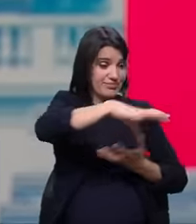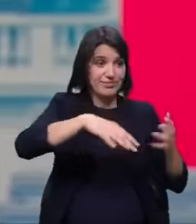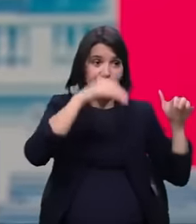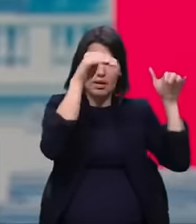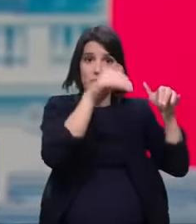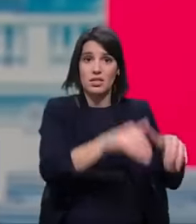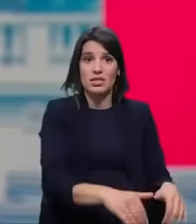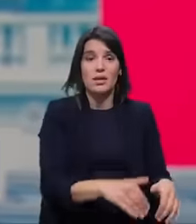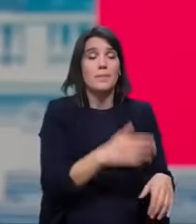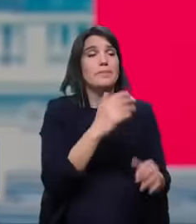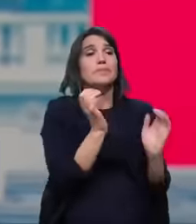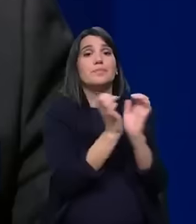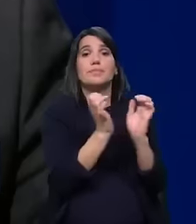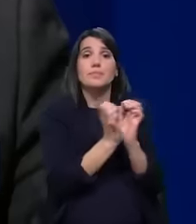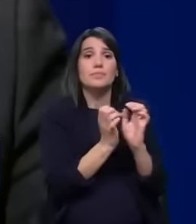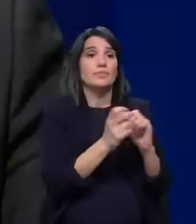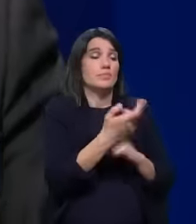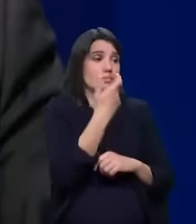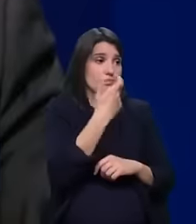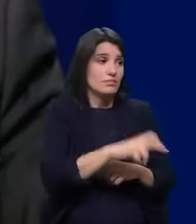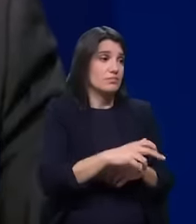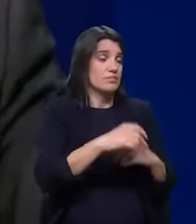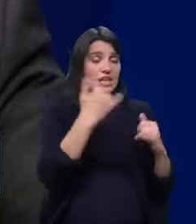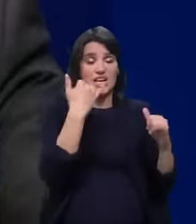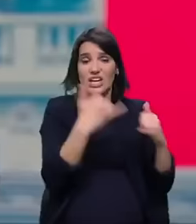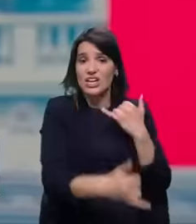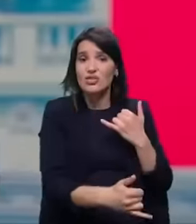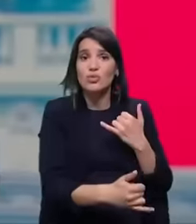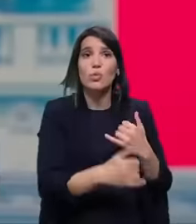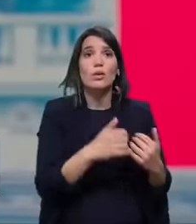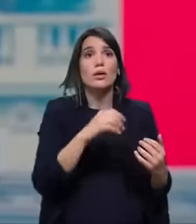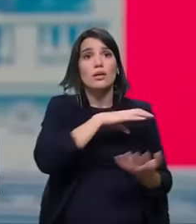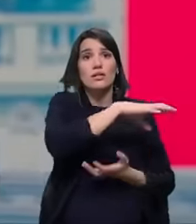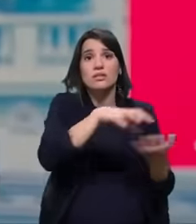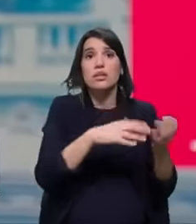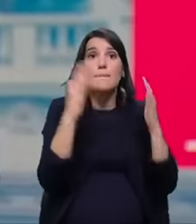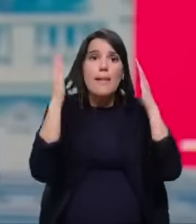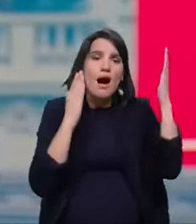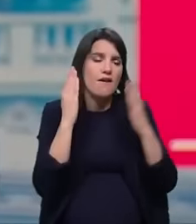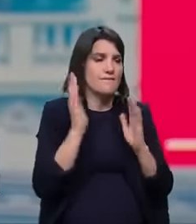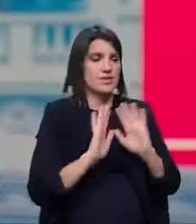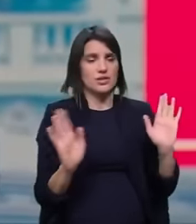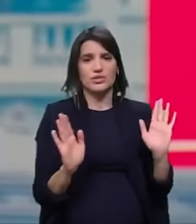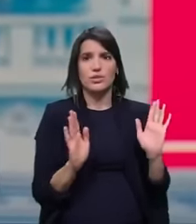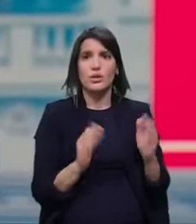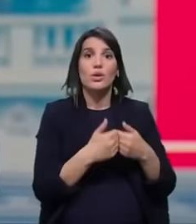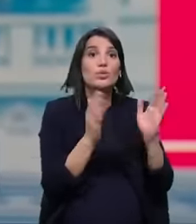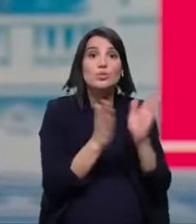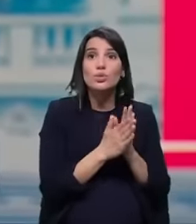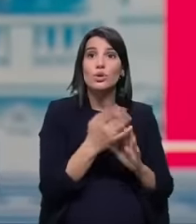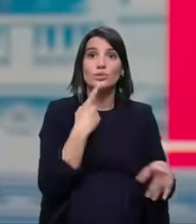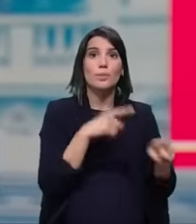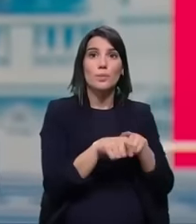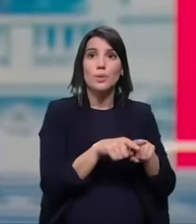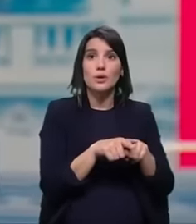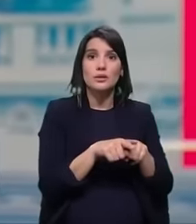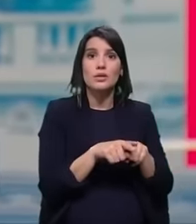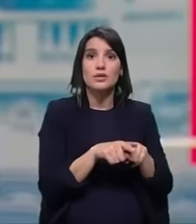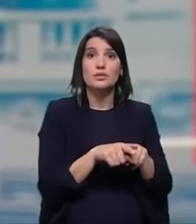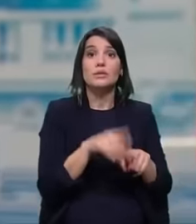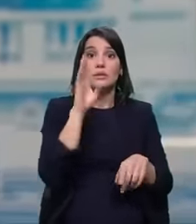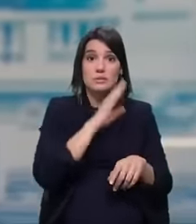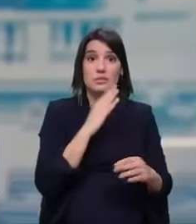e pensões da segurança social em risco e caos nas máfias. Mariana, desculpa. Todas as políticas